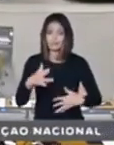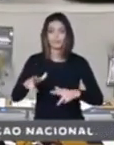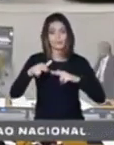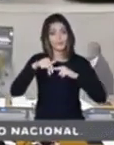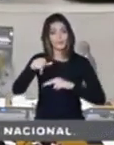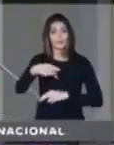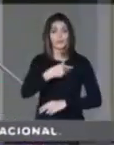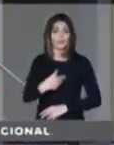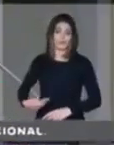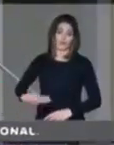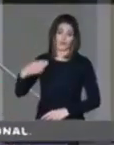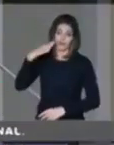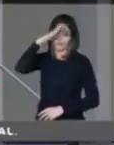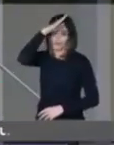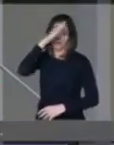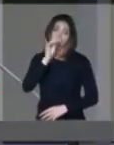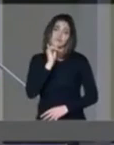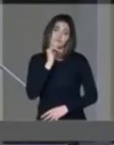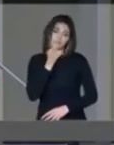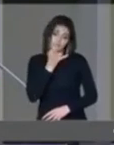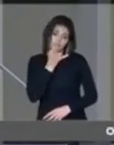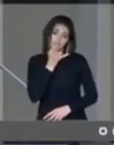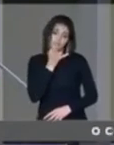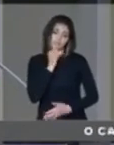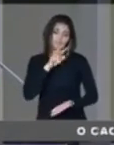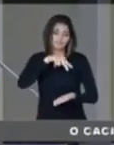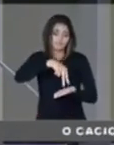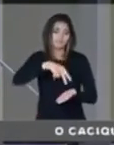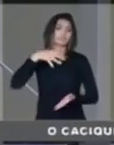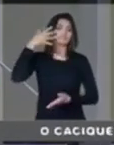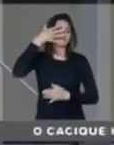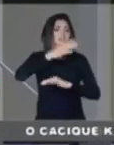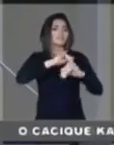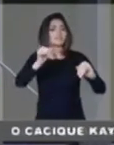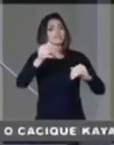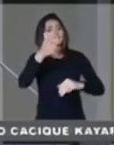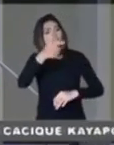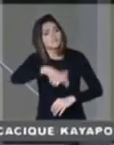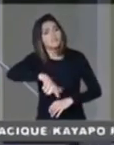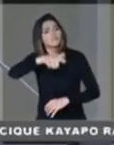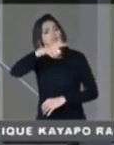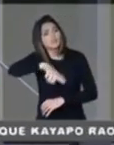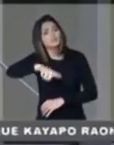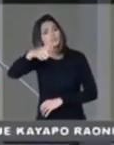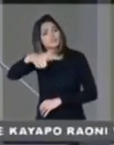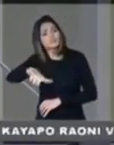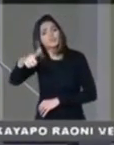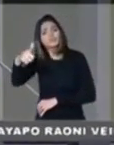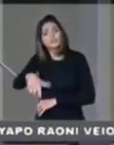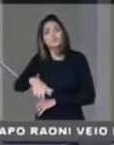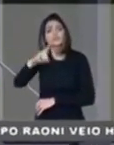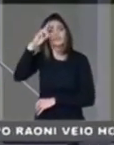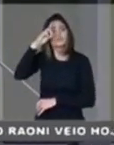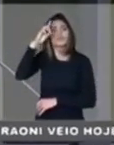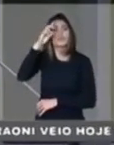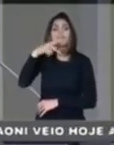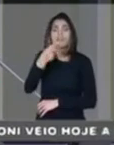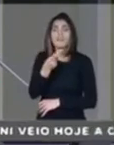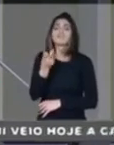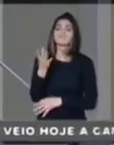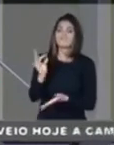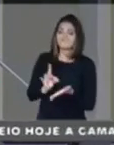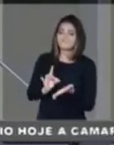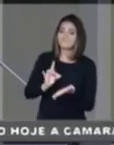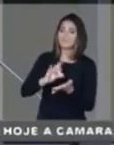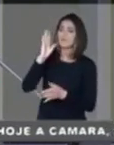aqui fazer essa constatação. Mas essa constatação hoje não é apenas minha, nem do Partido dos Trabalhadores,